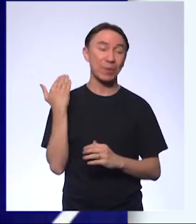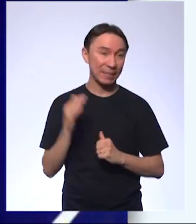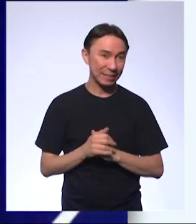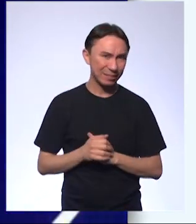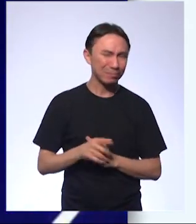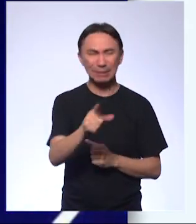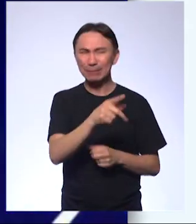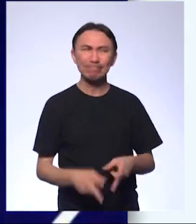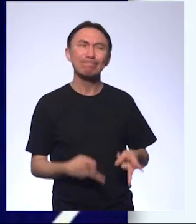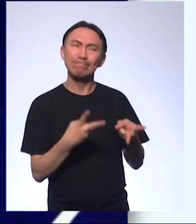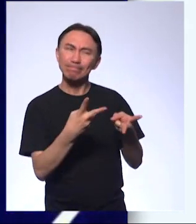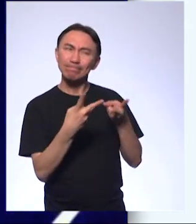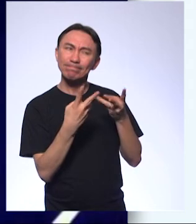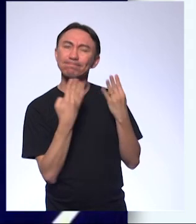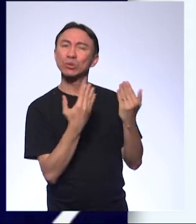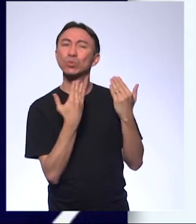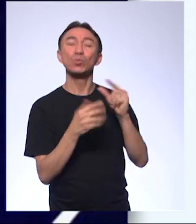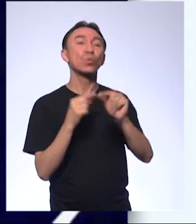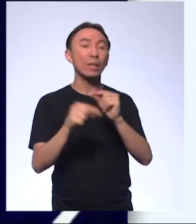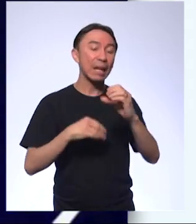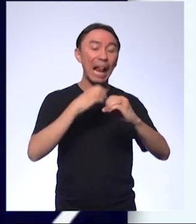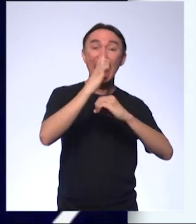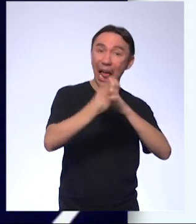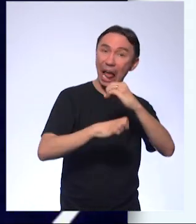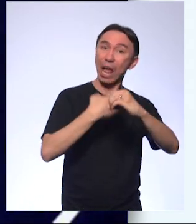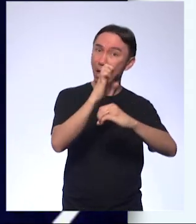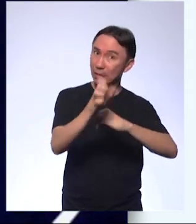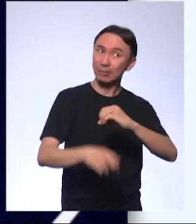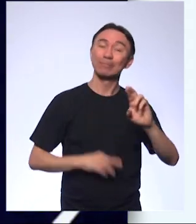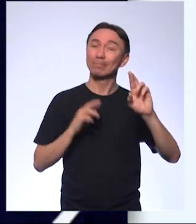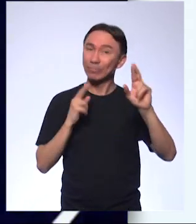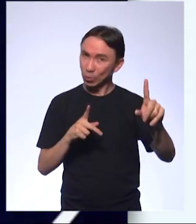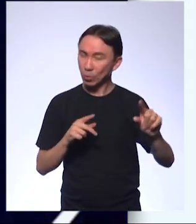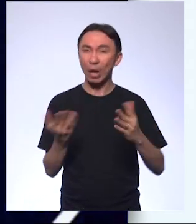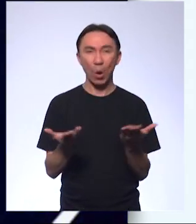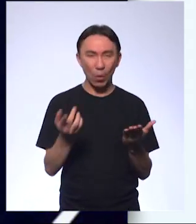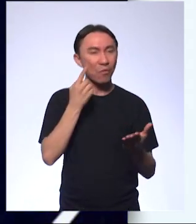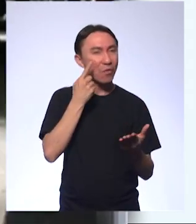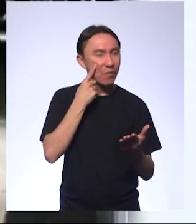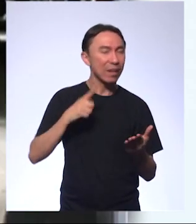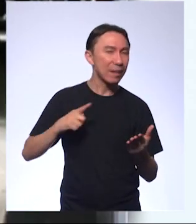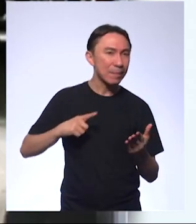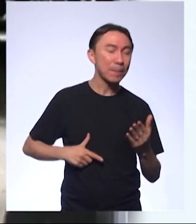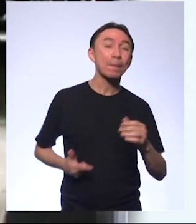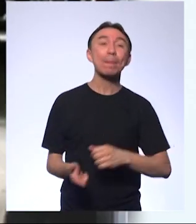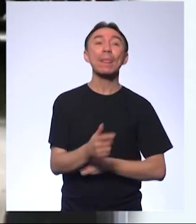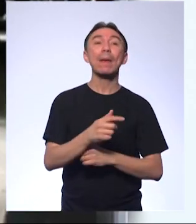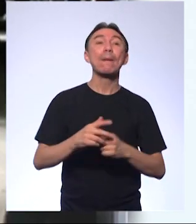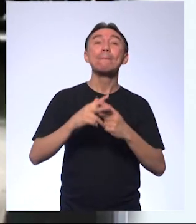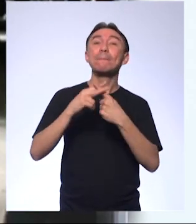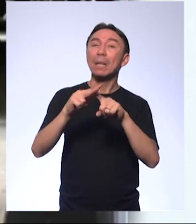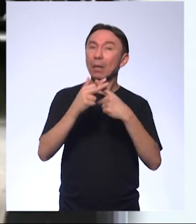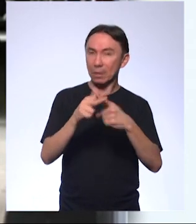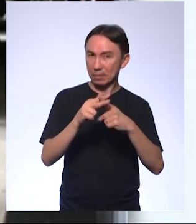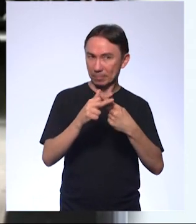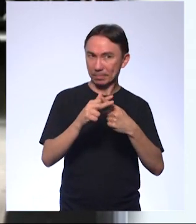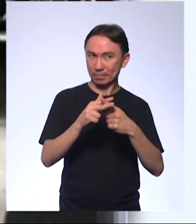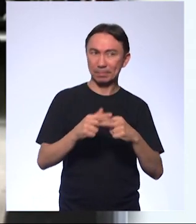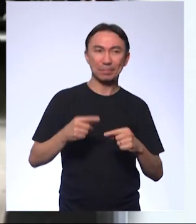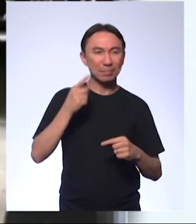o elétron em órbita irradiava e perdia energia. Sendo assim, a trajetória do elétron seria uma espiral suicida em direção ao